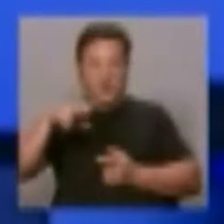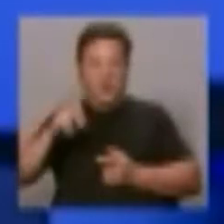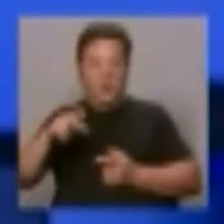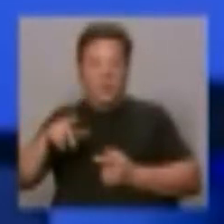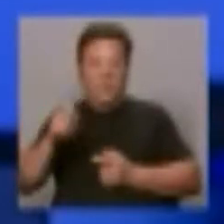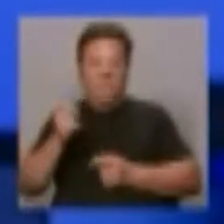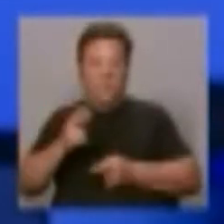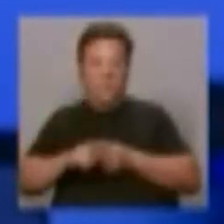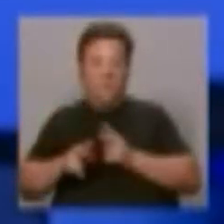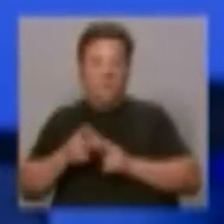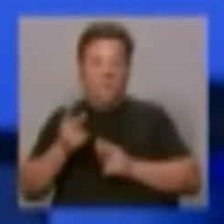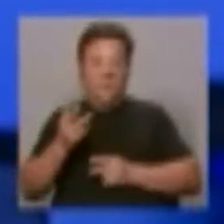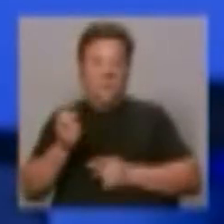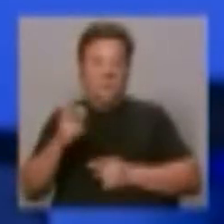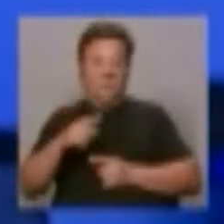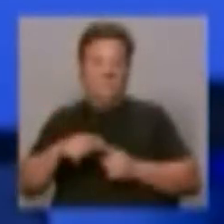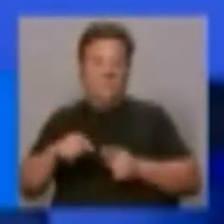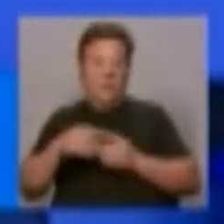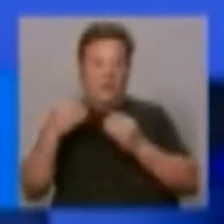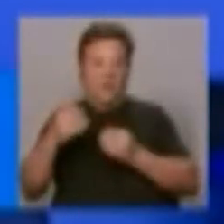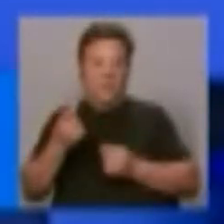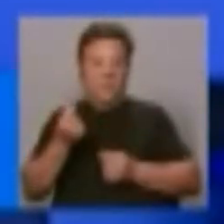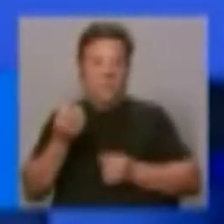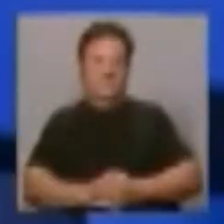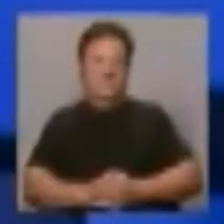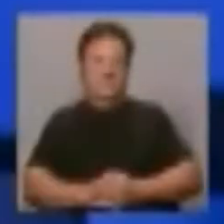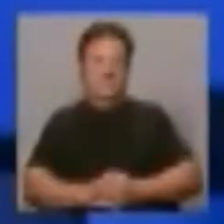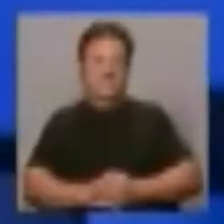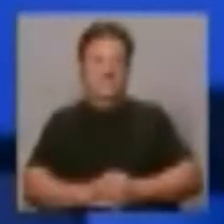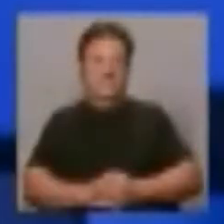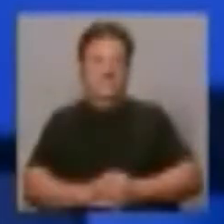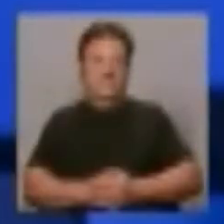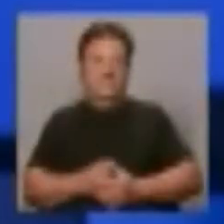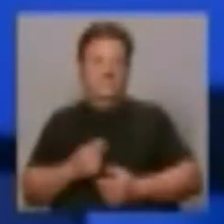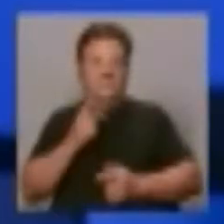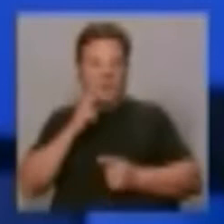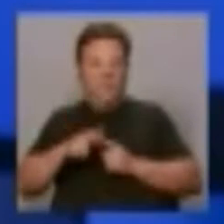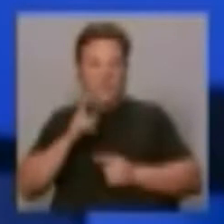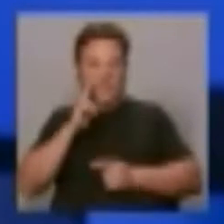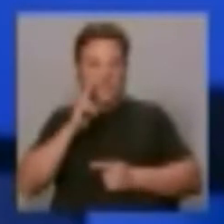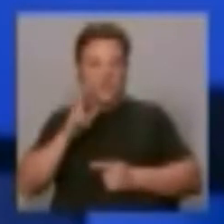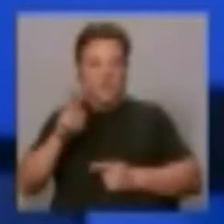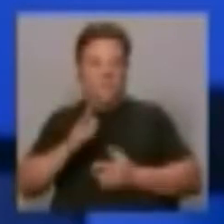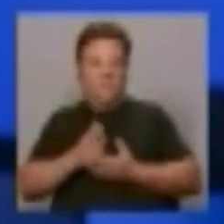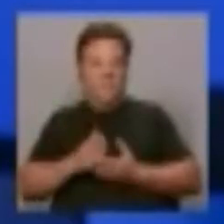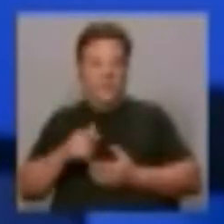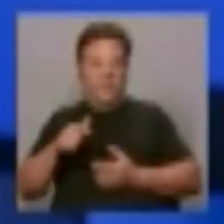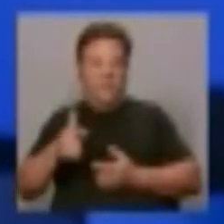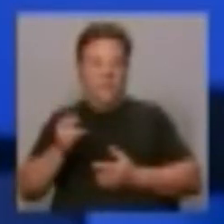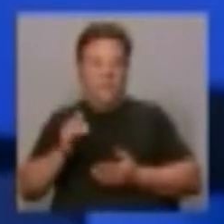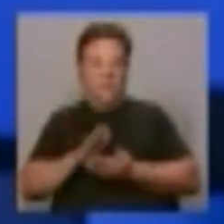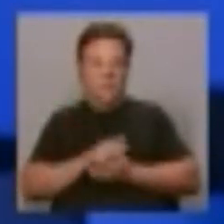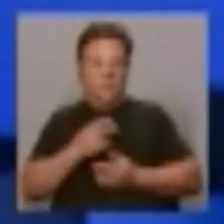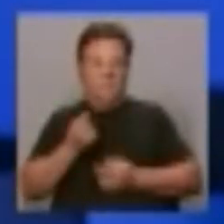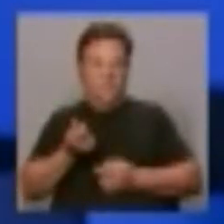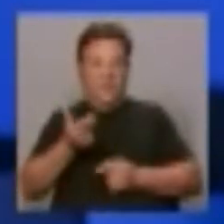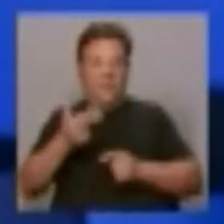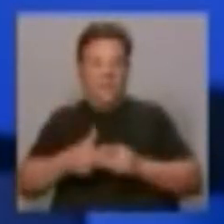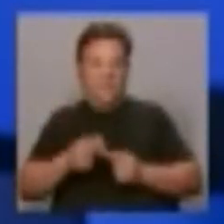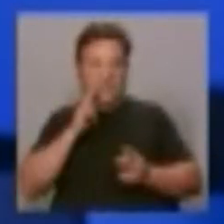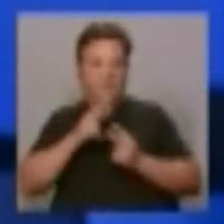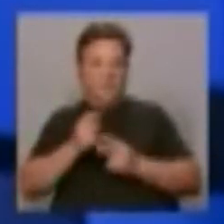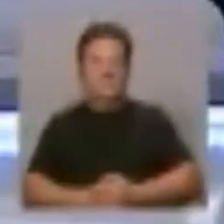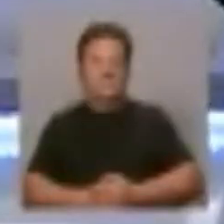construídas três novas salas de aula. O dinheiro foi angariado por uma portuguesa. Uma reportagem para ver na segunda parte deste telejornal. Fizemos agora um curto intervalo.